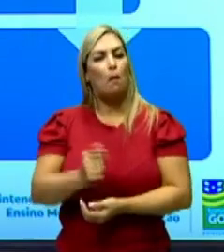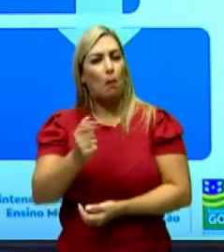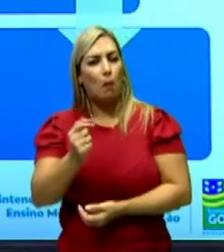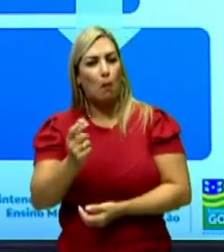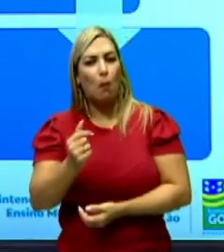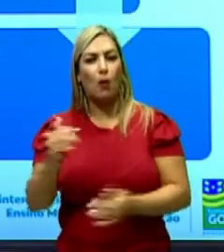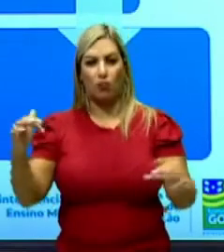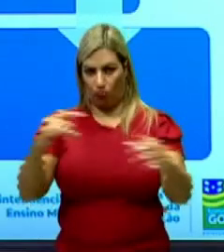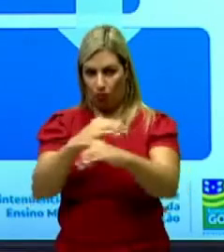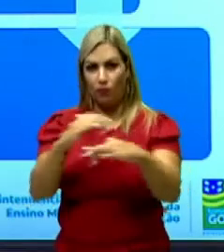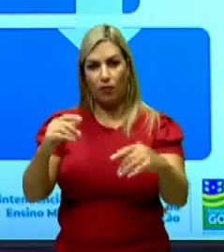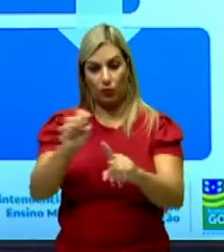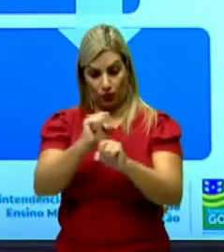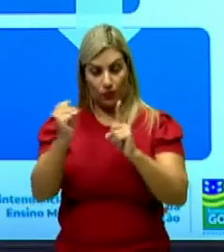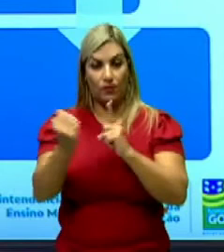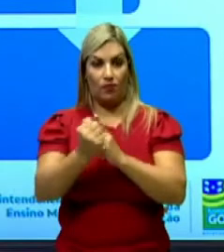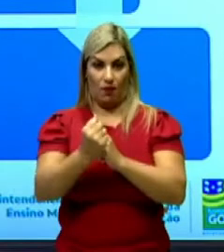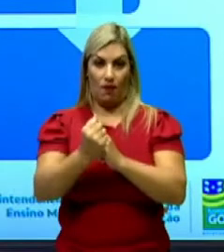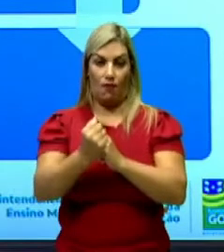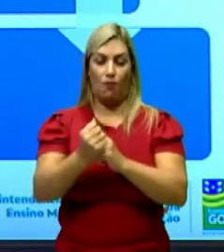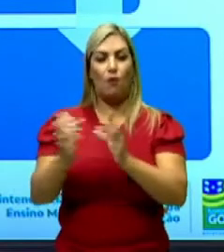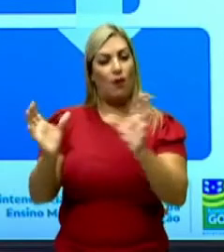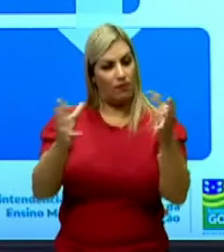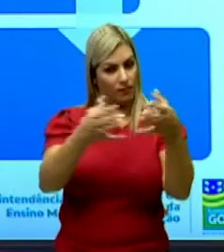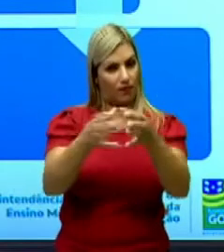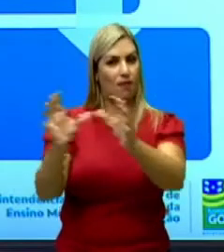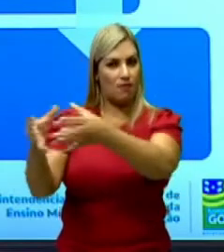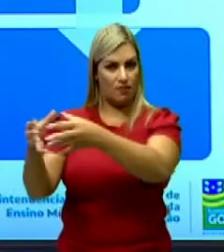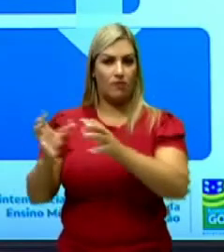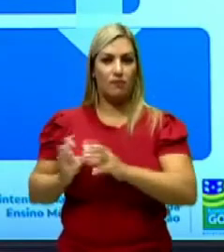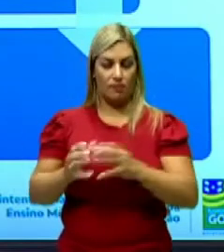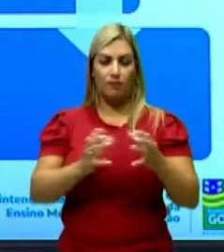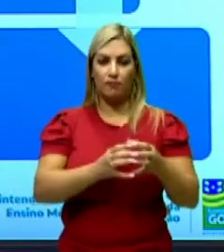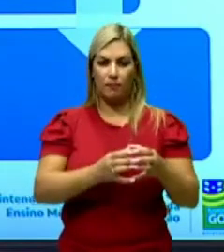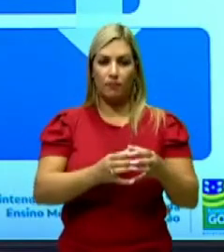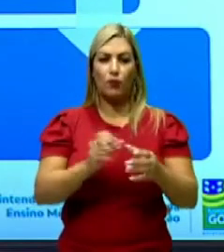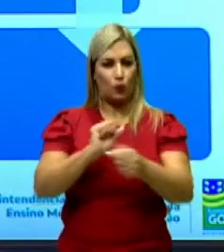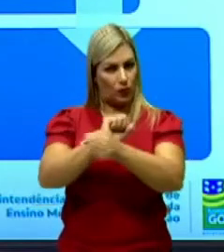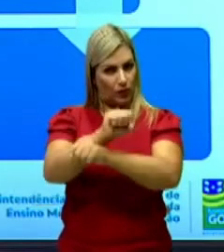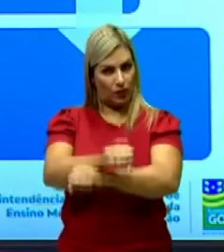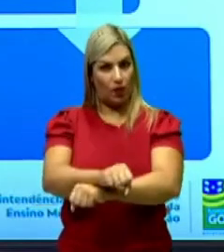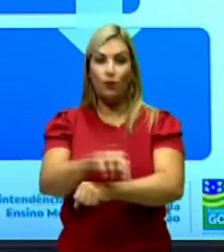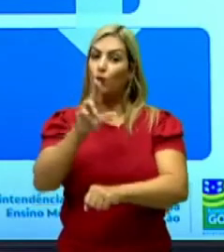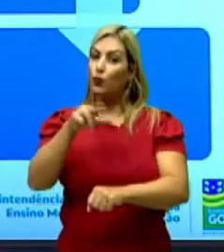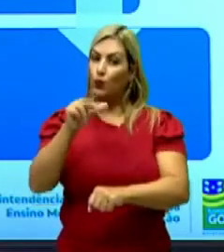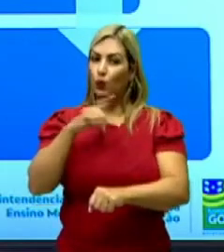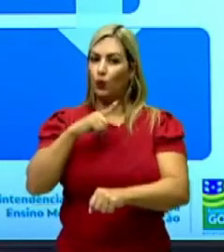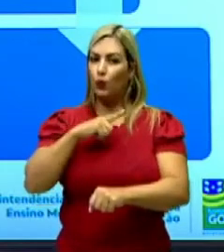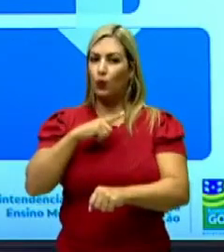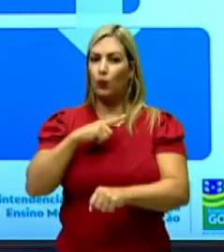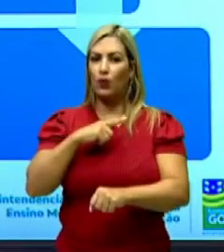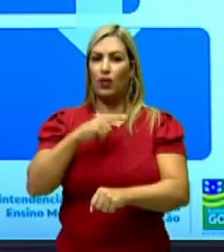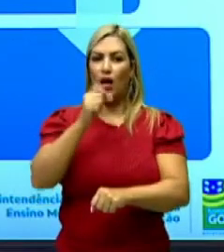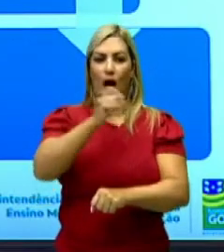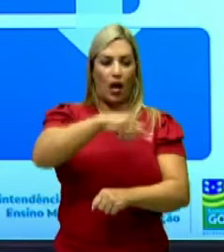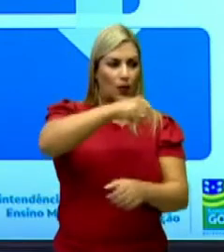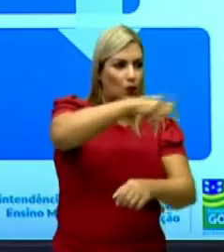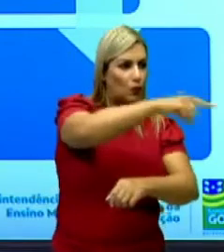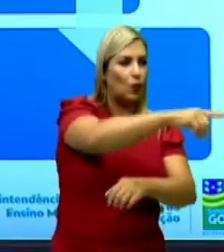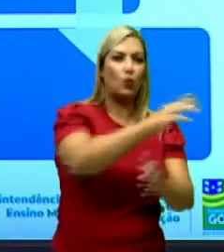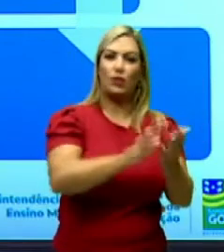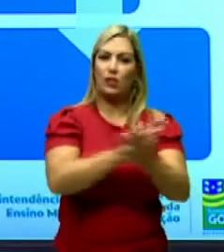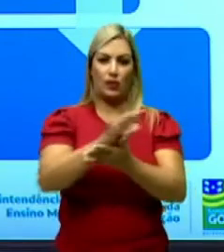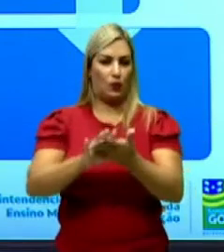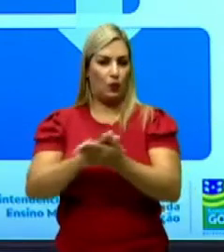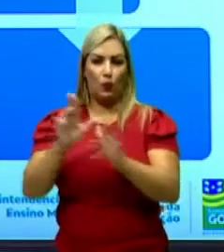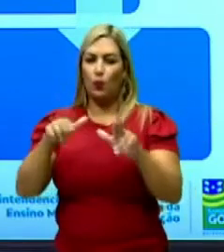pouca mobilidade social então as classes os escravos nunca seriam pequenos agricultores e os